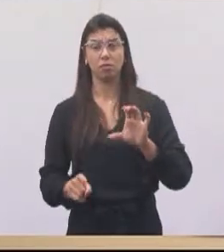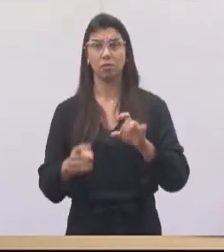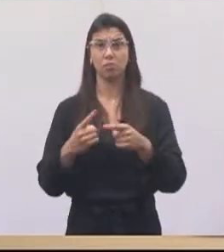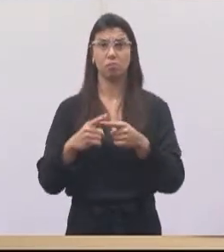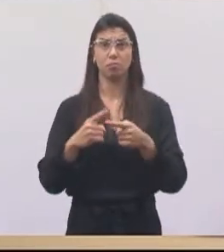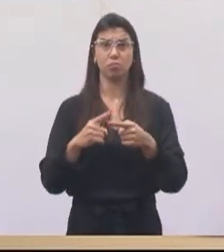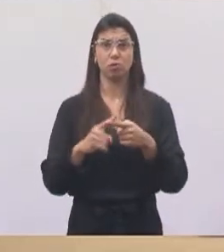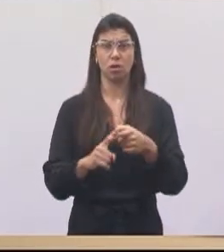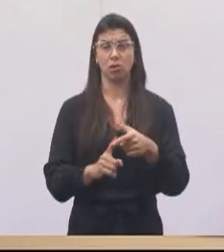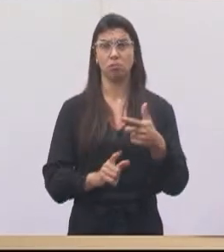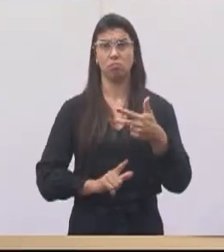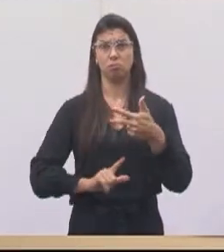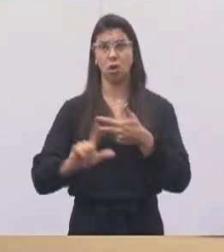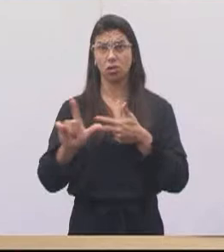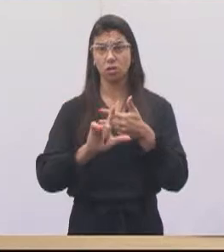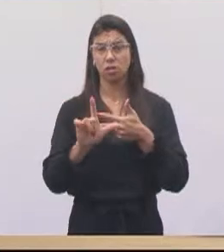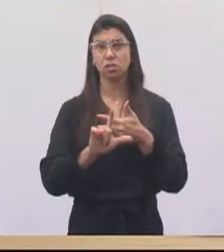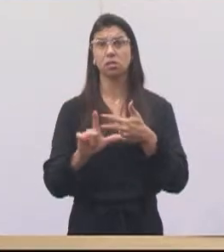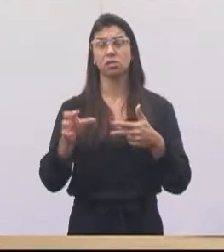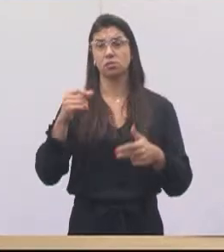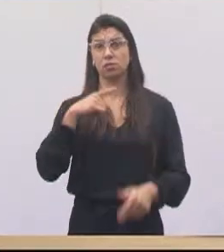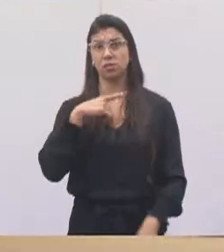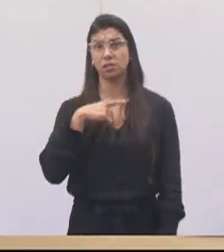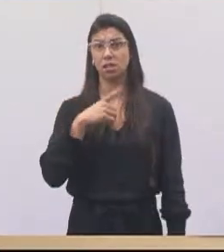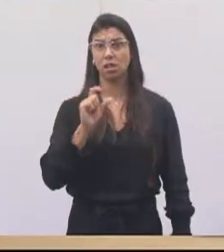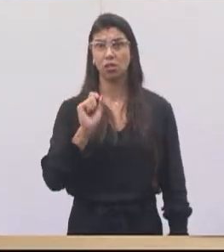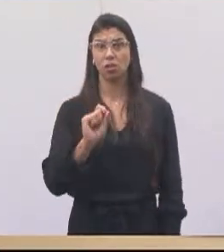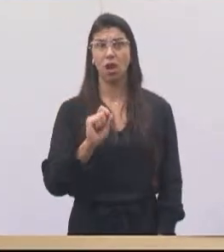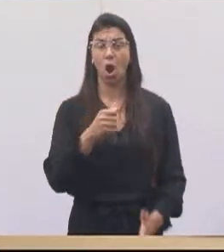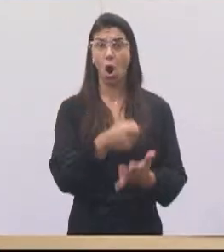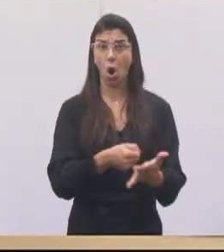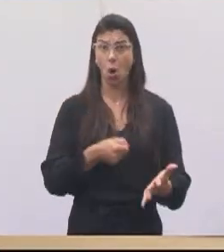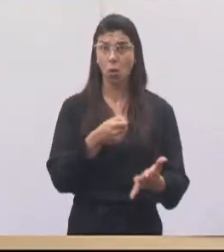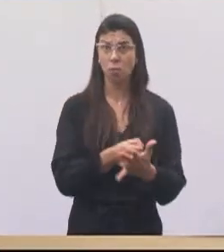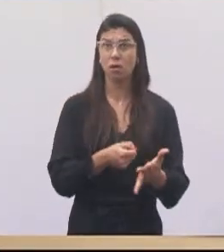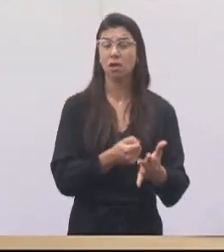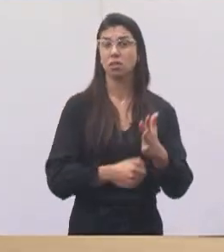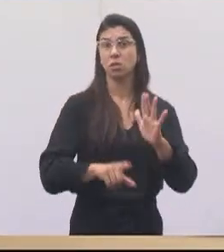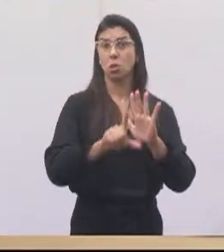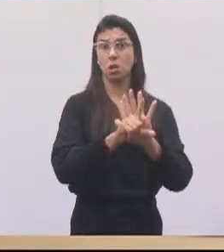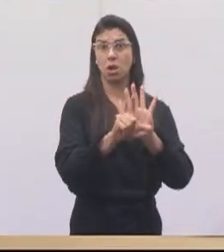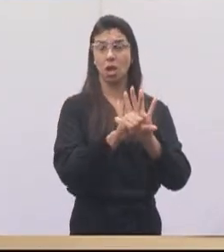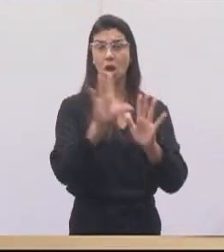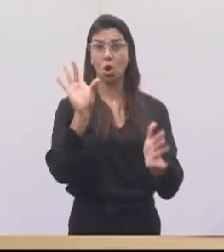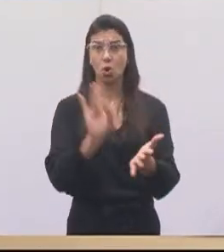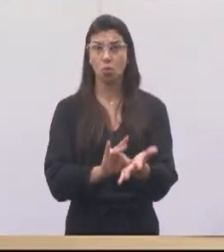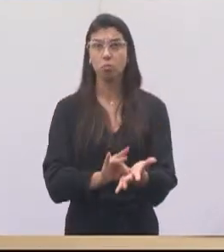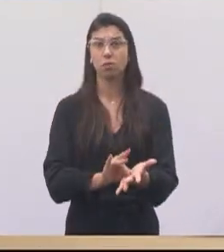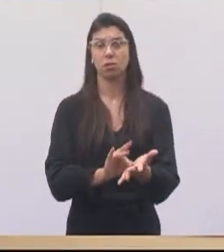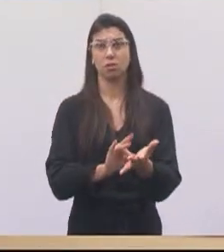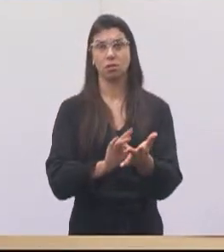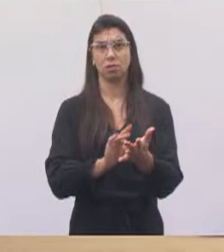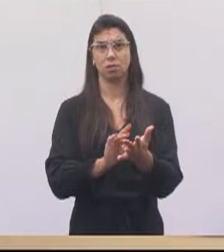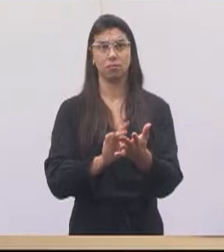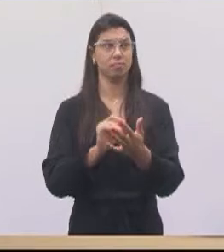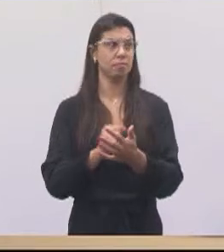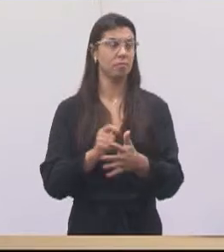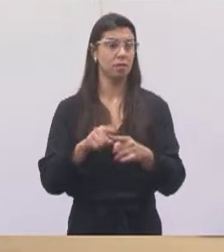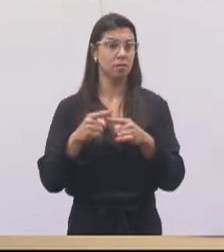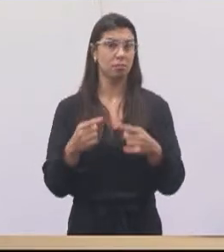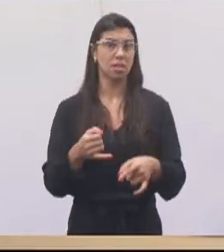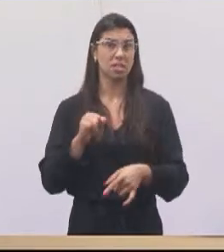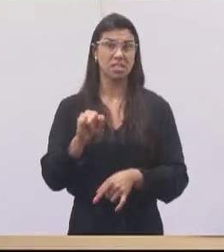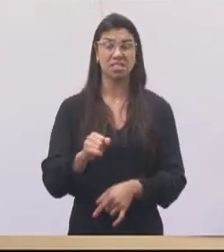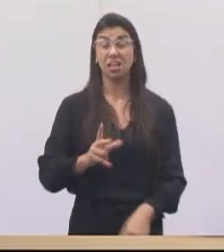poder legislativo tem por obrigação legal de ser autônomo. Agora, se